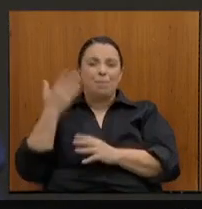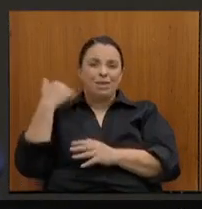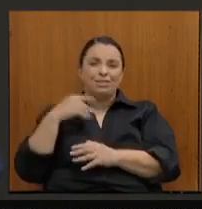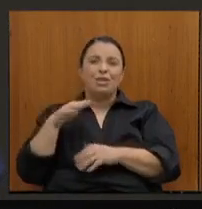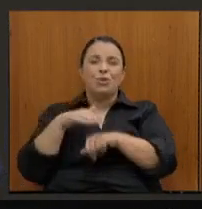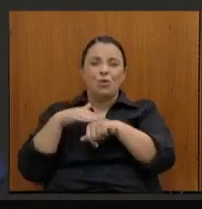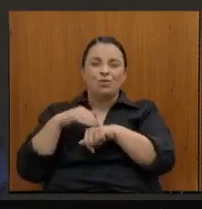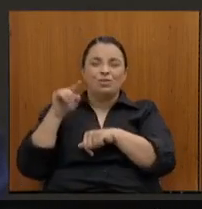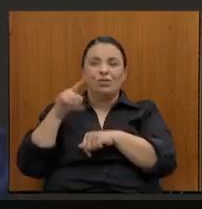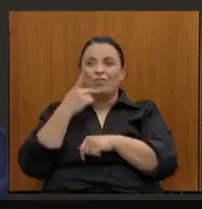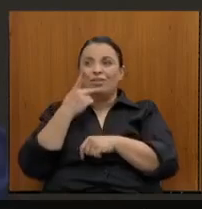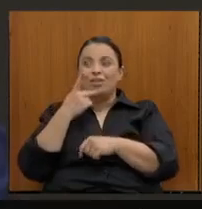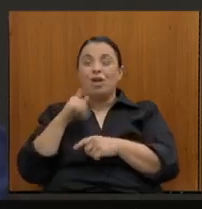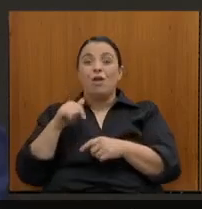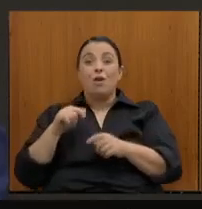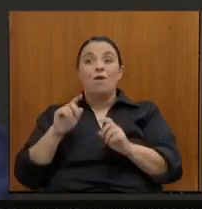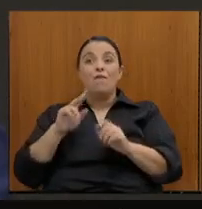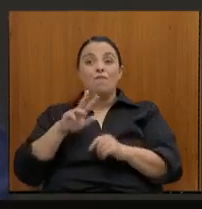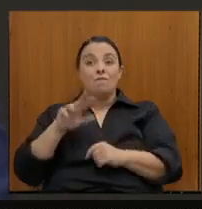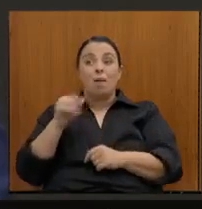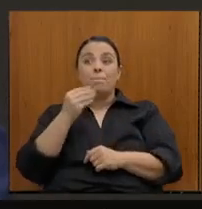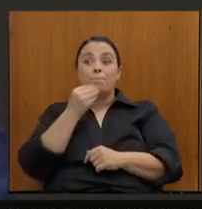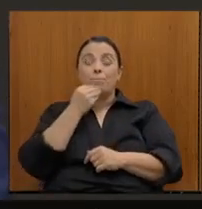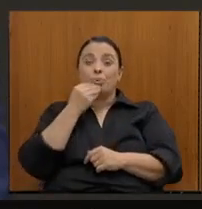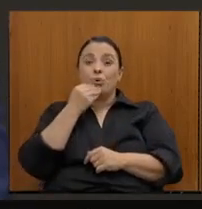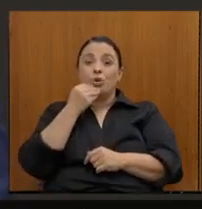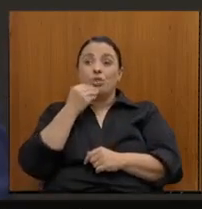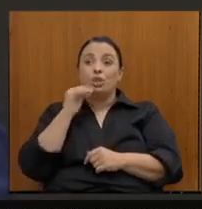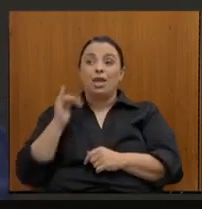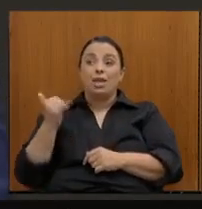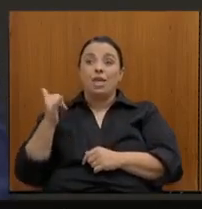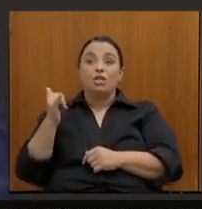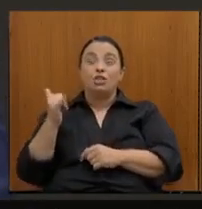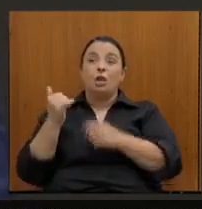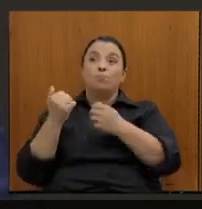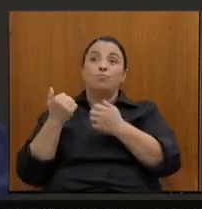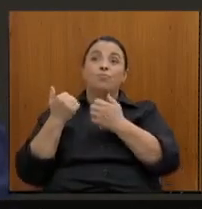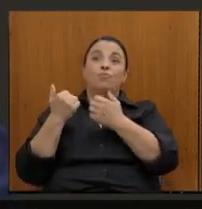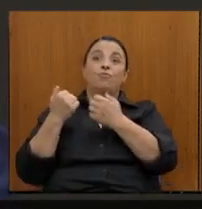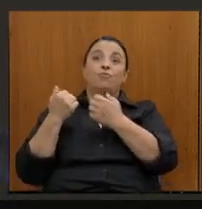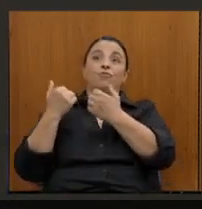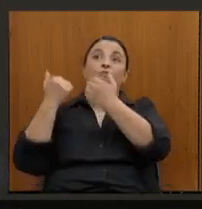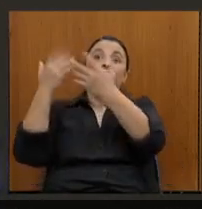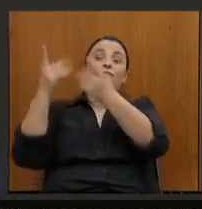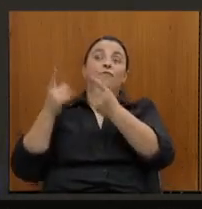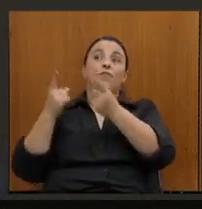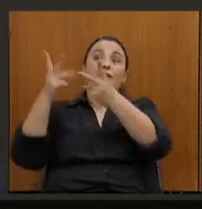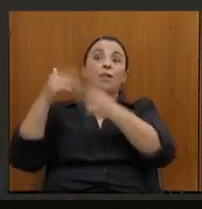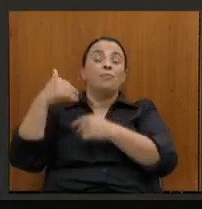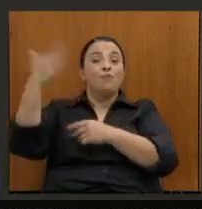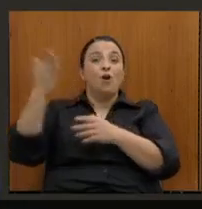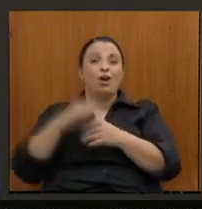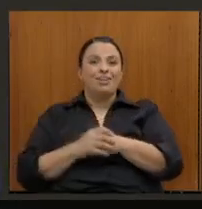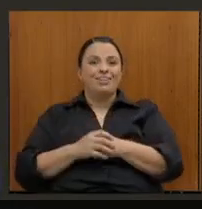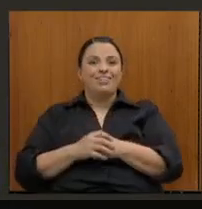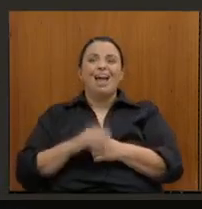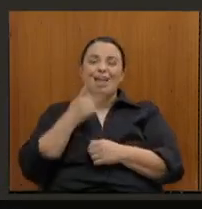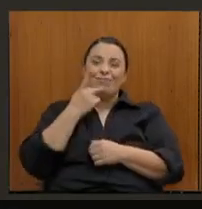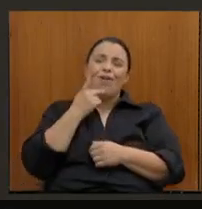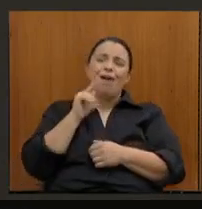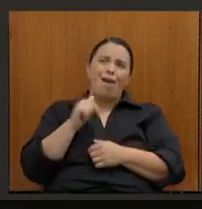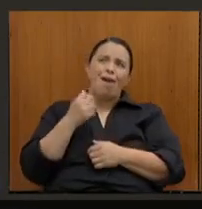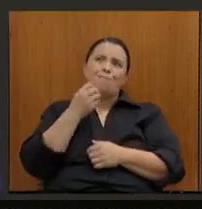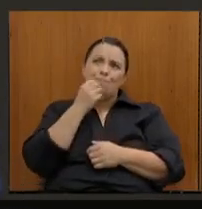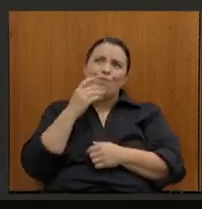de exportar energia Ele olhou para mim senão exportar é bom mas se a gente usar energia que era melhor ainda